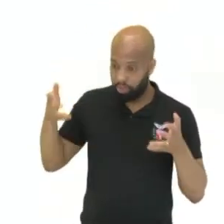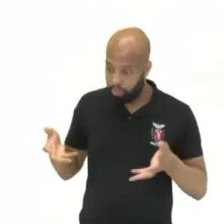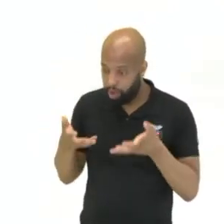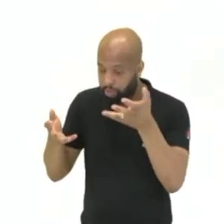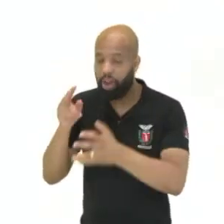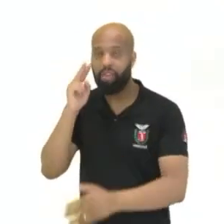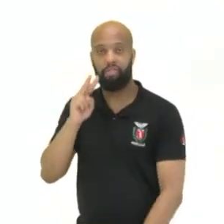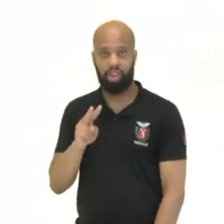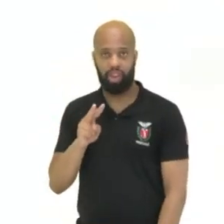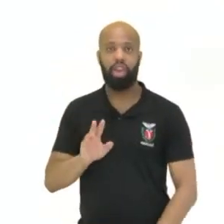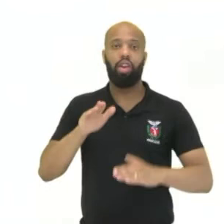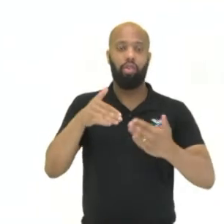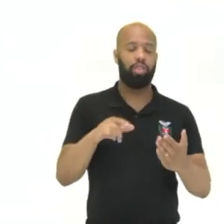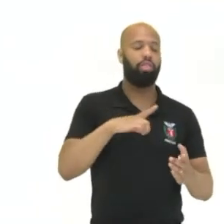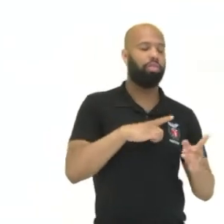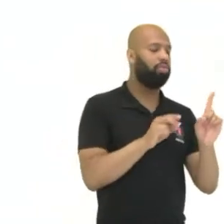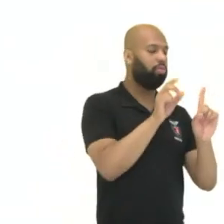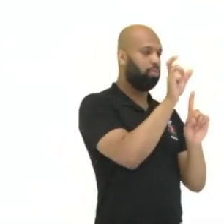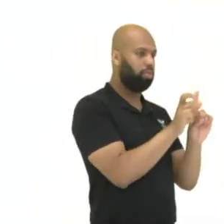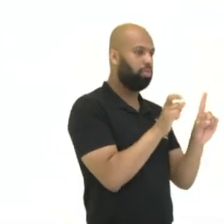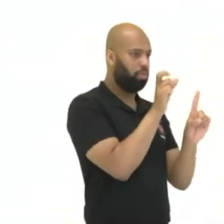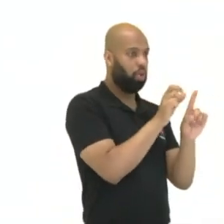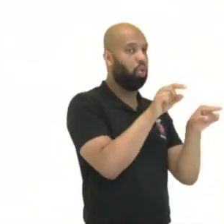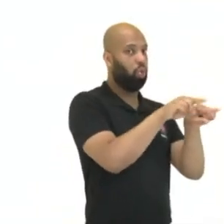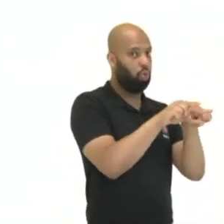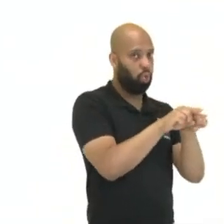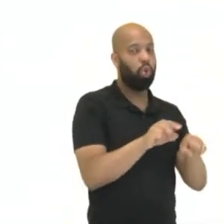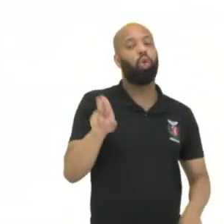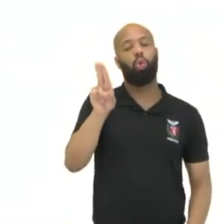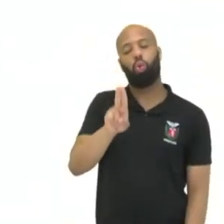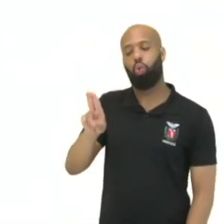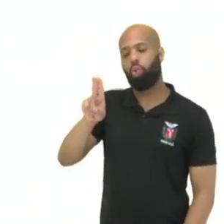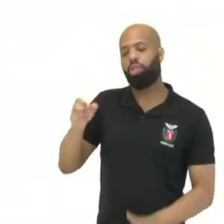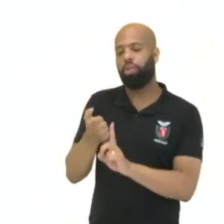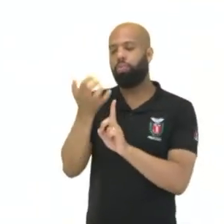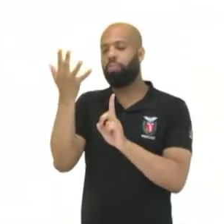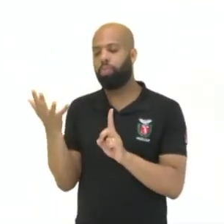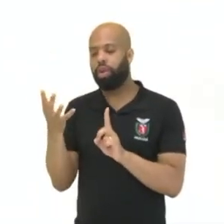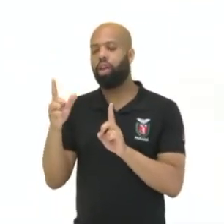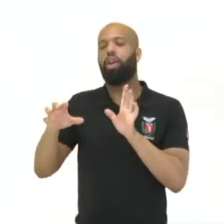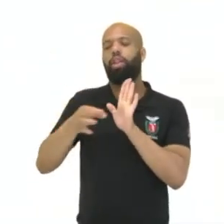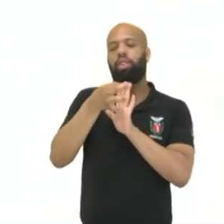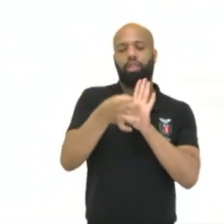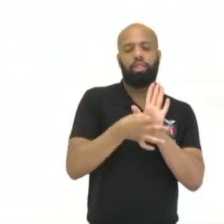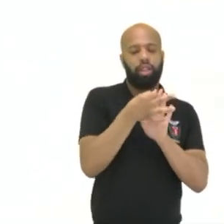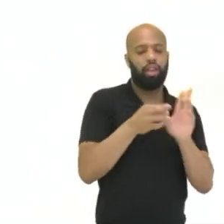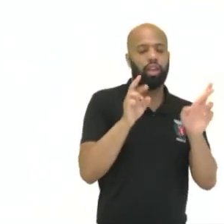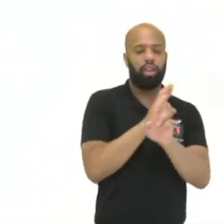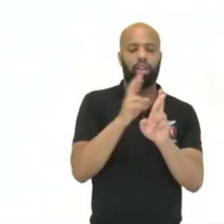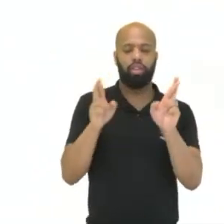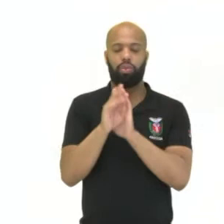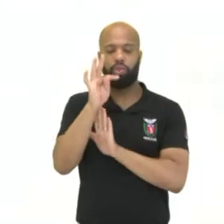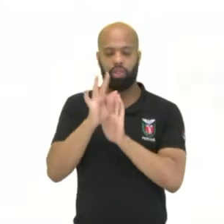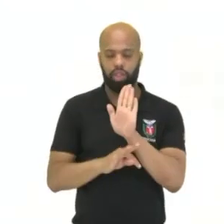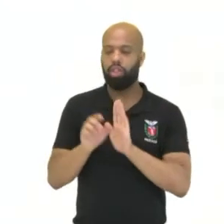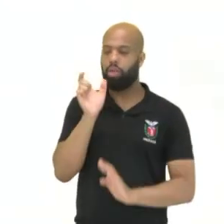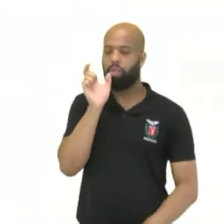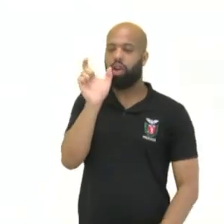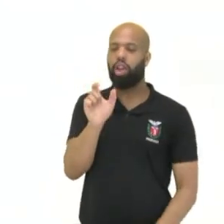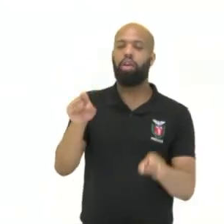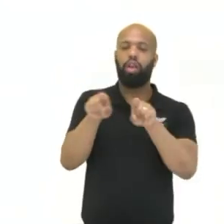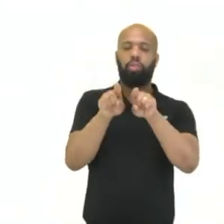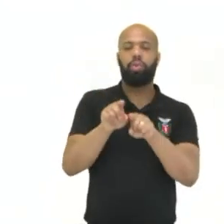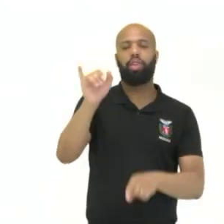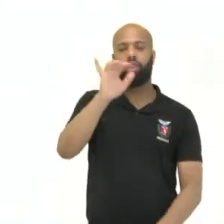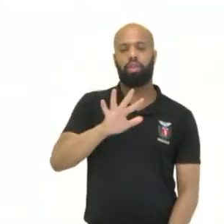verbal e o não verbal de forma criativa e inseparável. Então ela argumenta com textos, palavras e imagens. Isso é